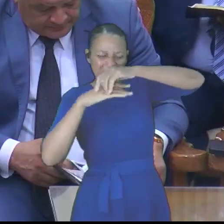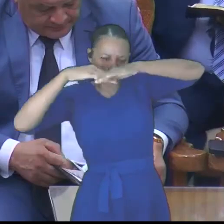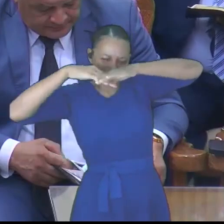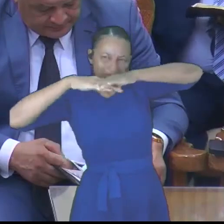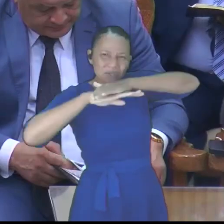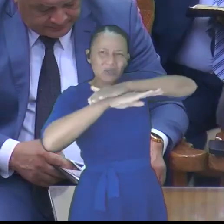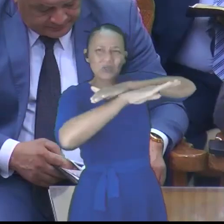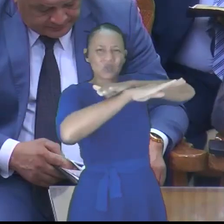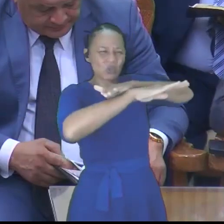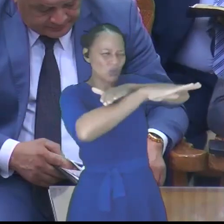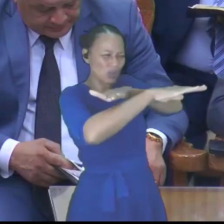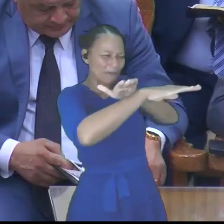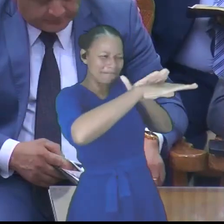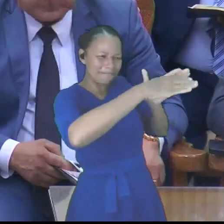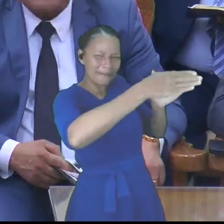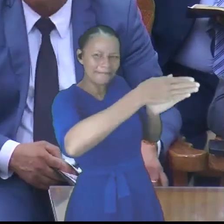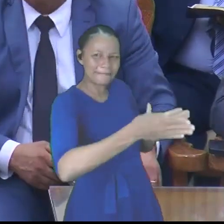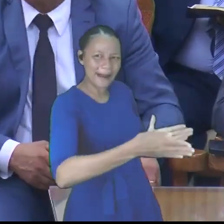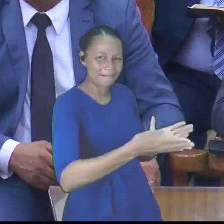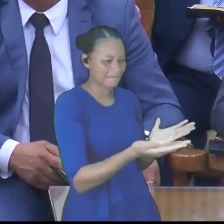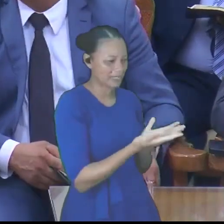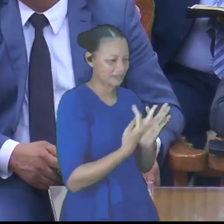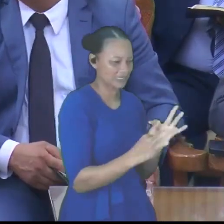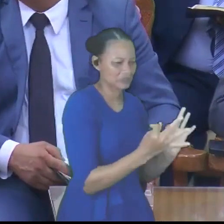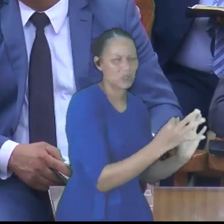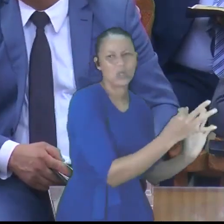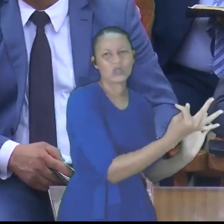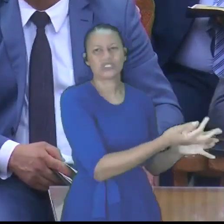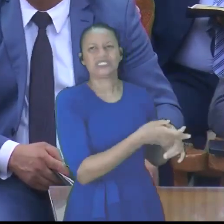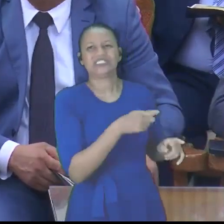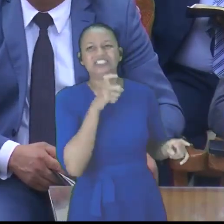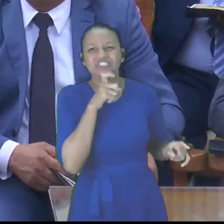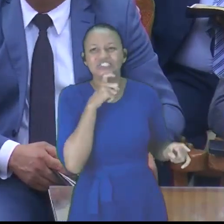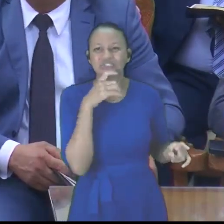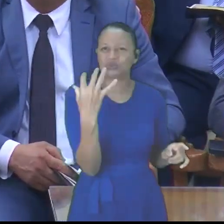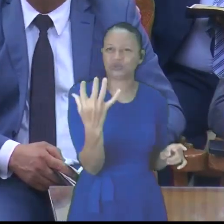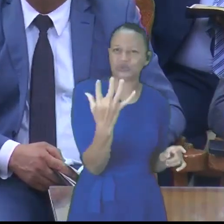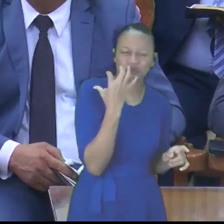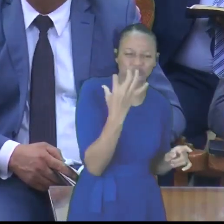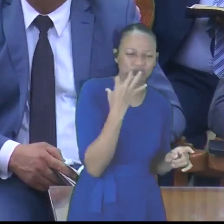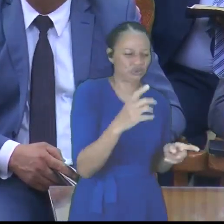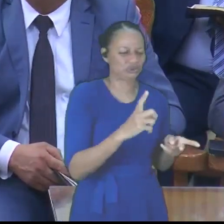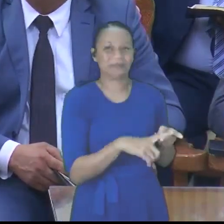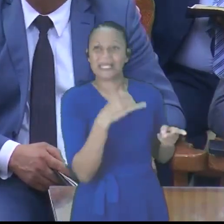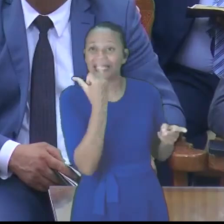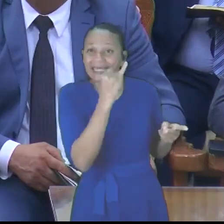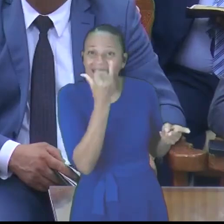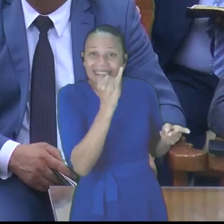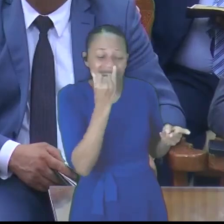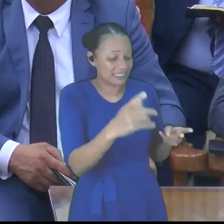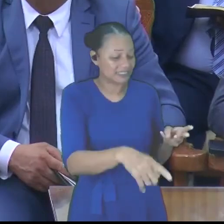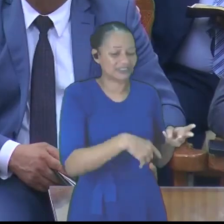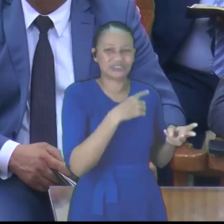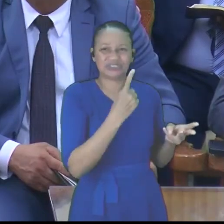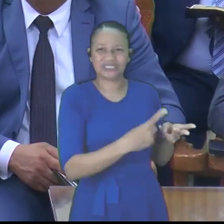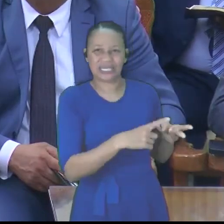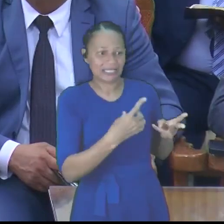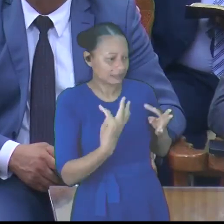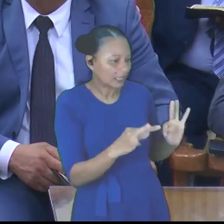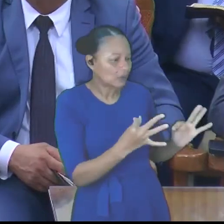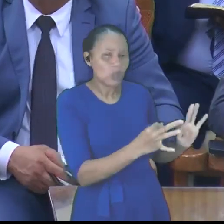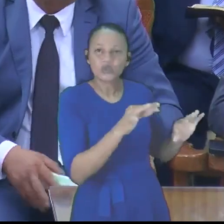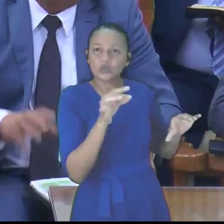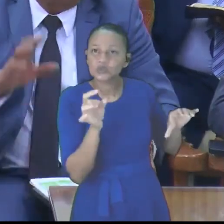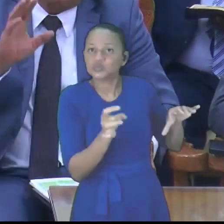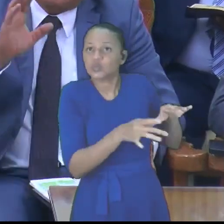tudo, comida para 10 anos, eles botam refrigerados para 10 anos, eles têm energia própria, eles têm tudo. Vocês já ouviram falar disso? Quem já ouviu